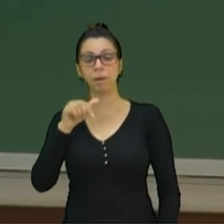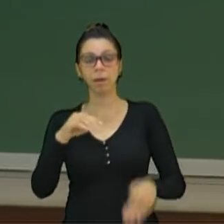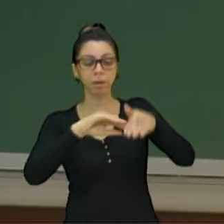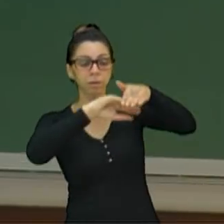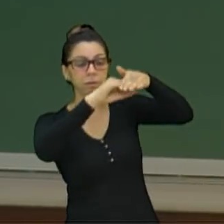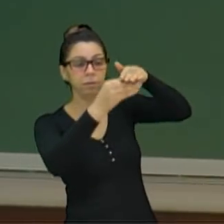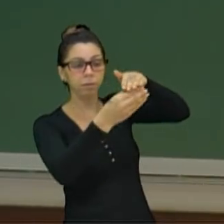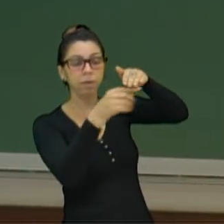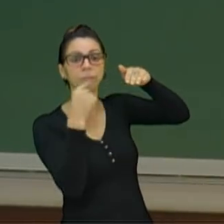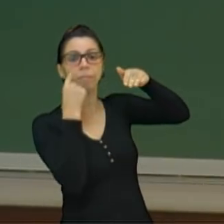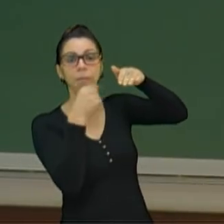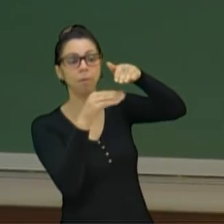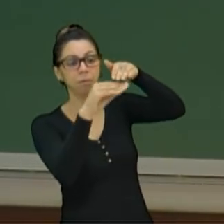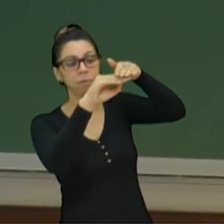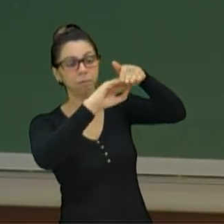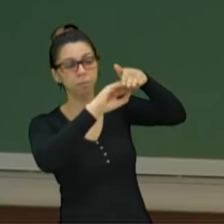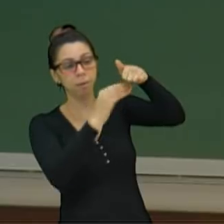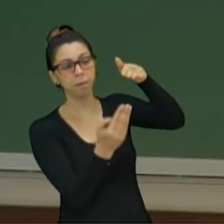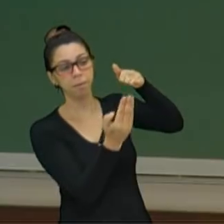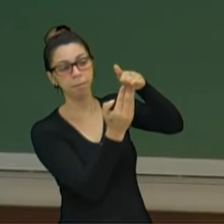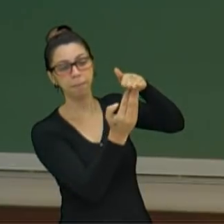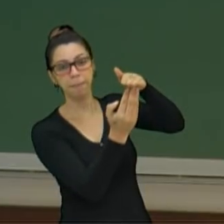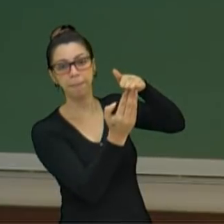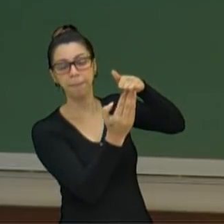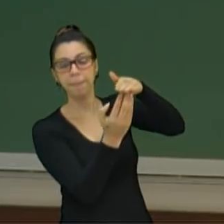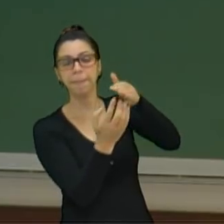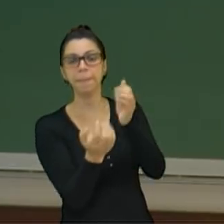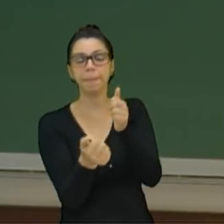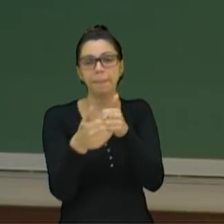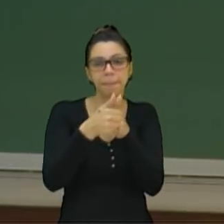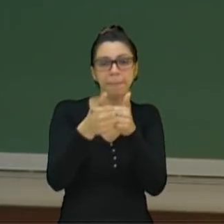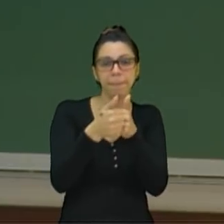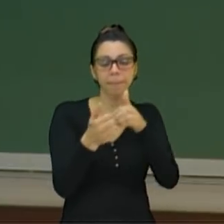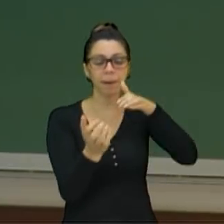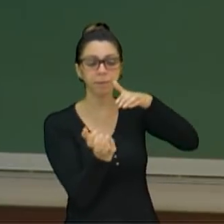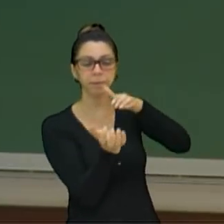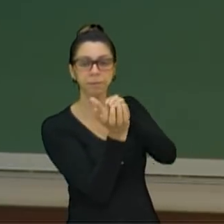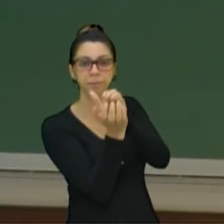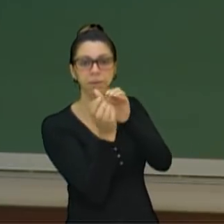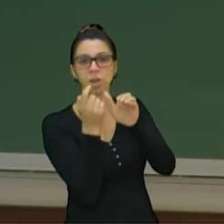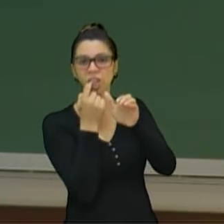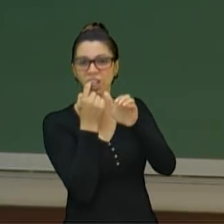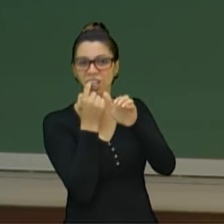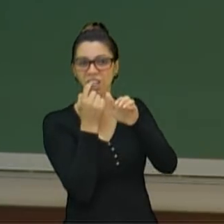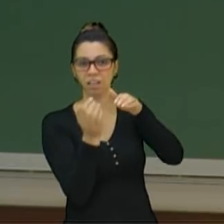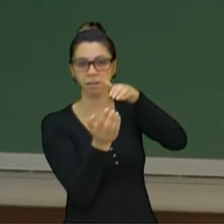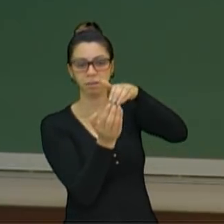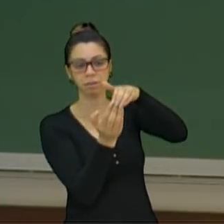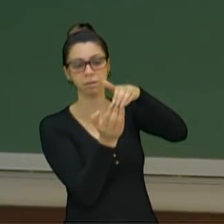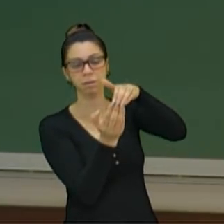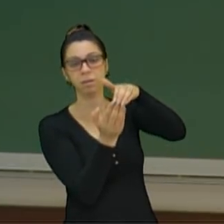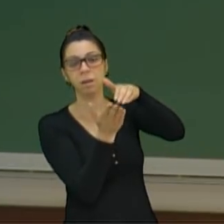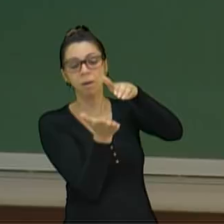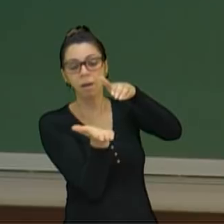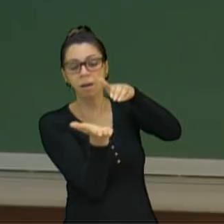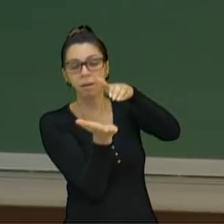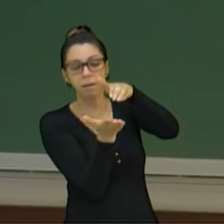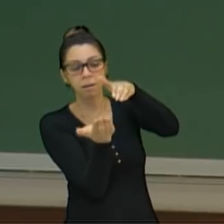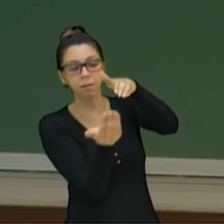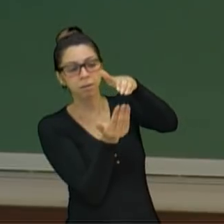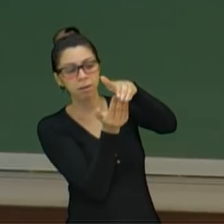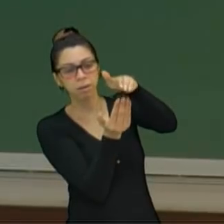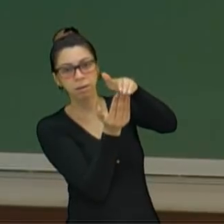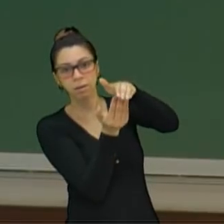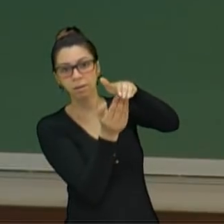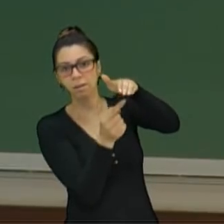parte anterior, da frente próxima aos dentes, palato duro. Lá no final, perto da úvula, palato